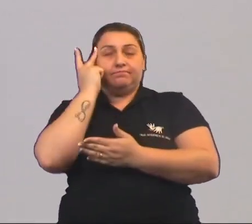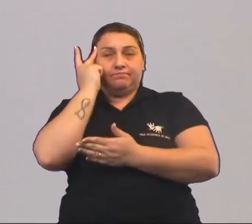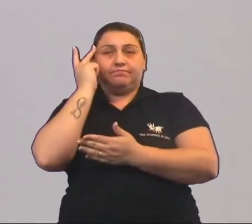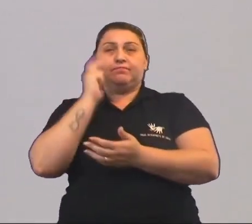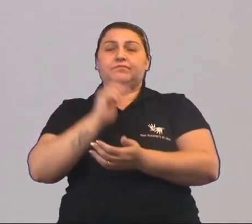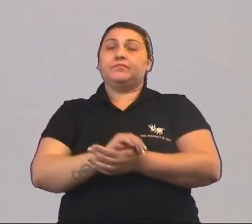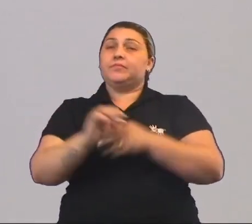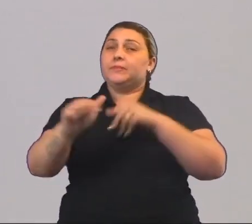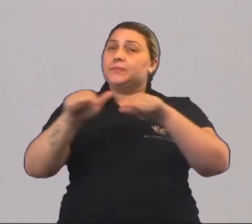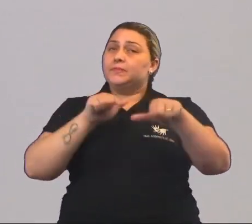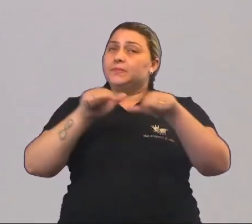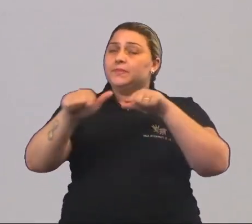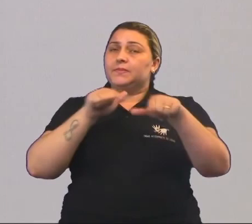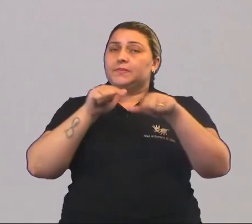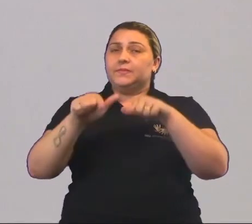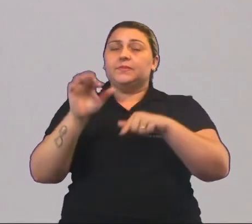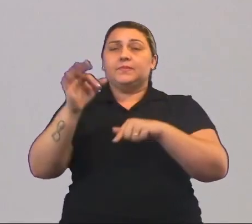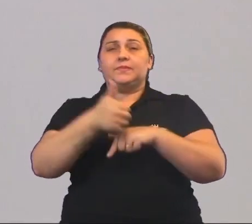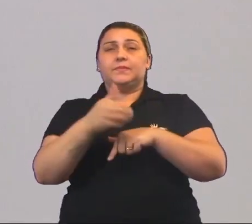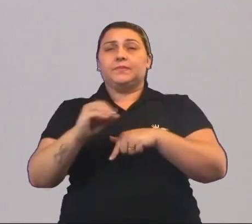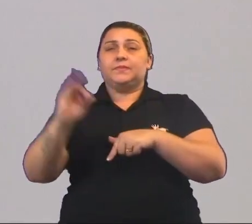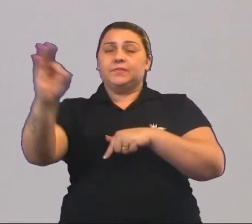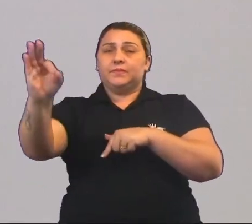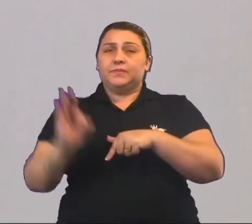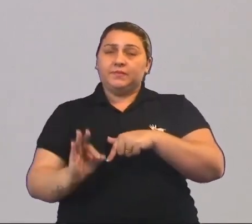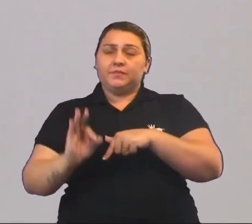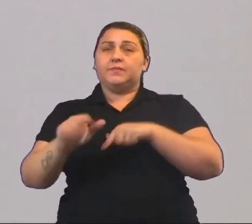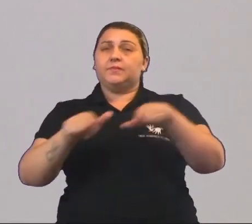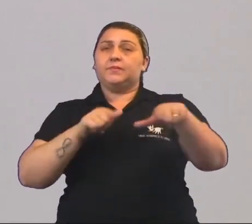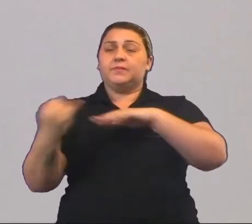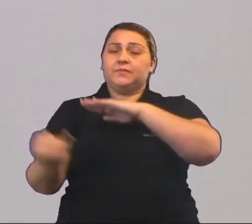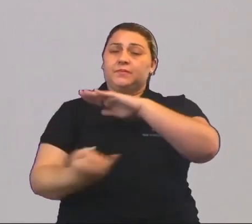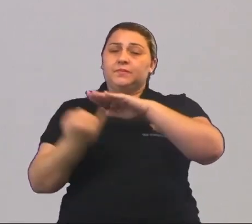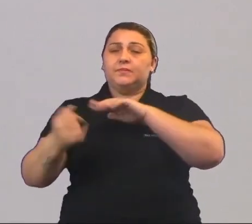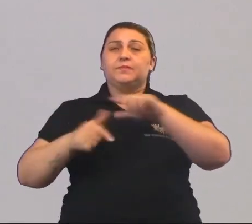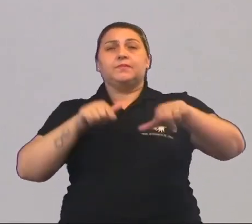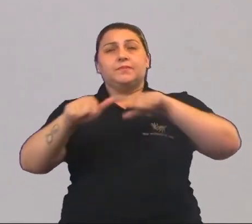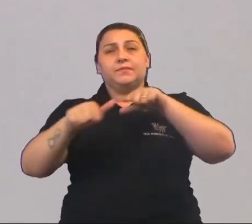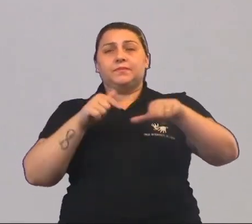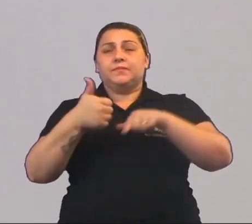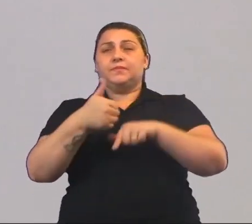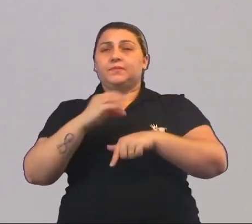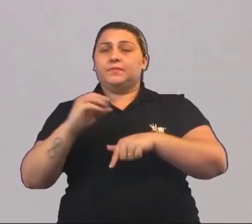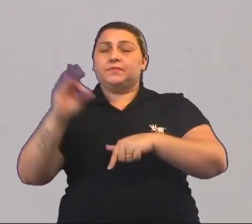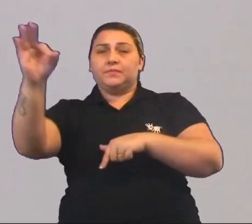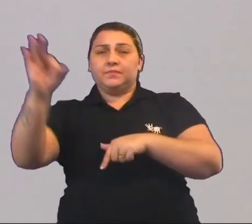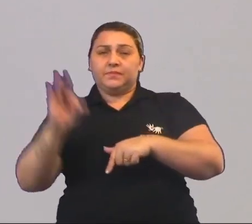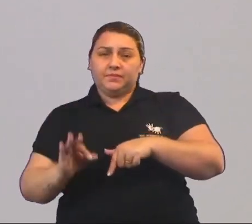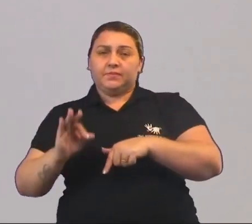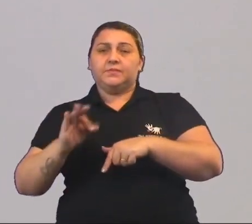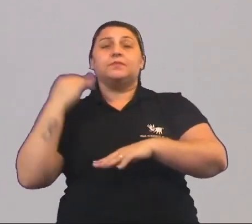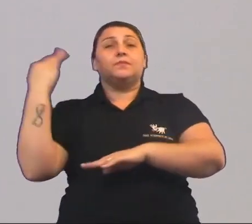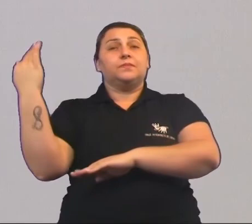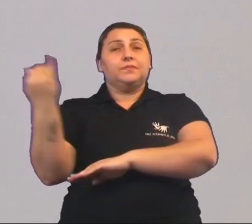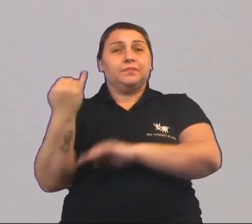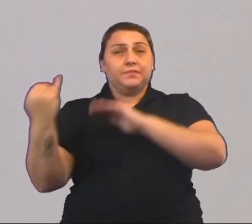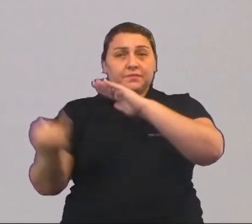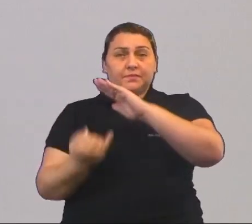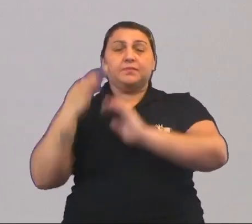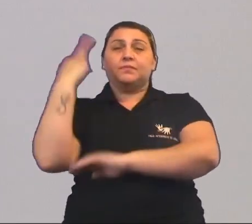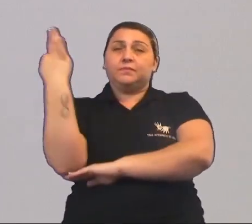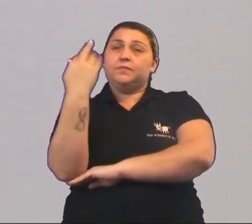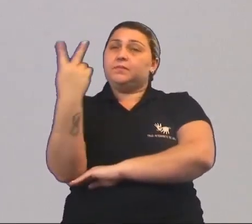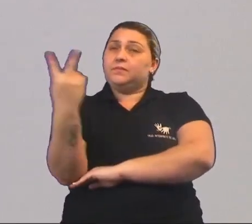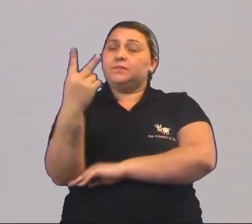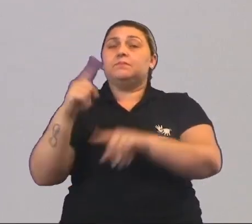está trabalhando 100% no mercado formal de trabalho e 100% no mercado informal de